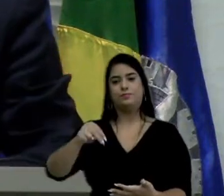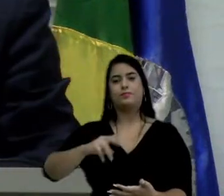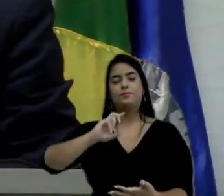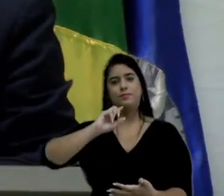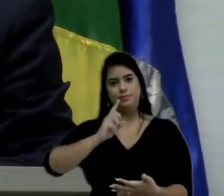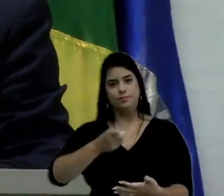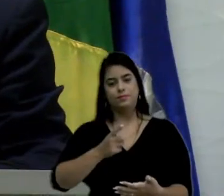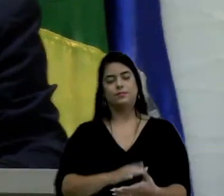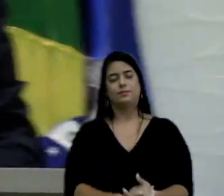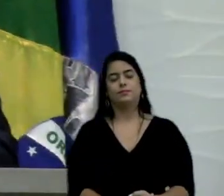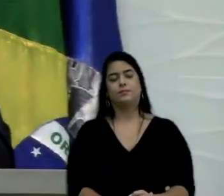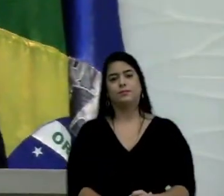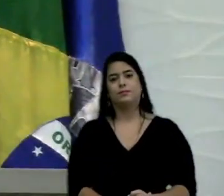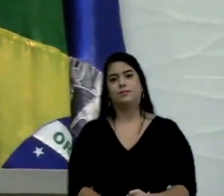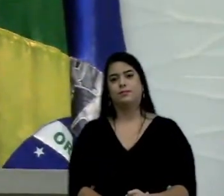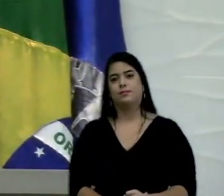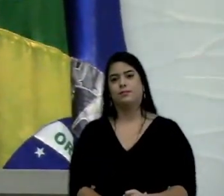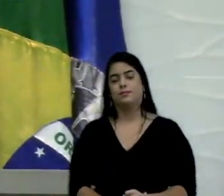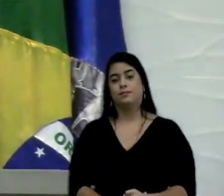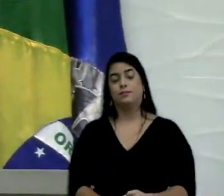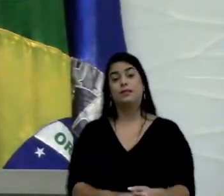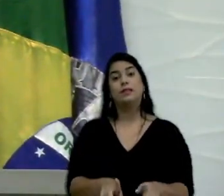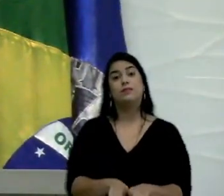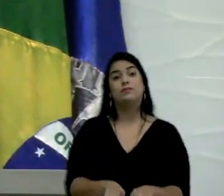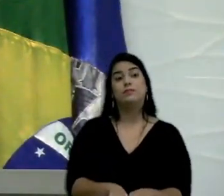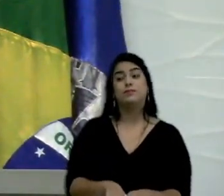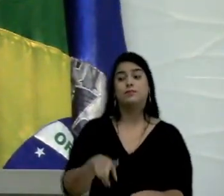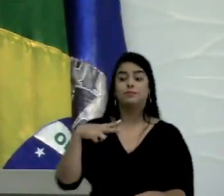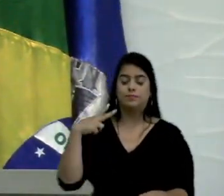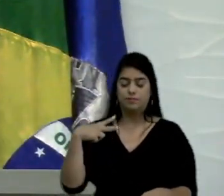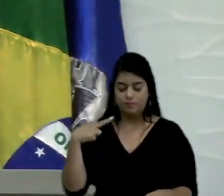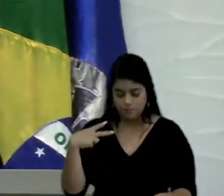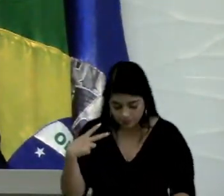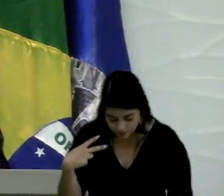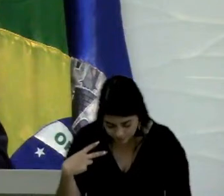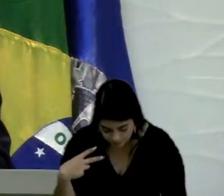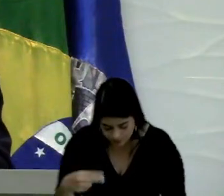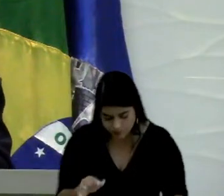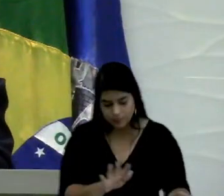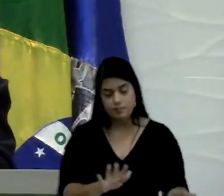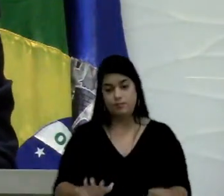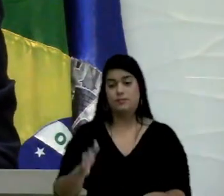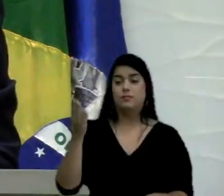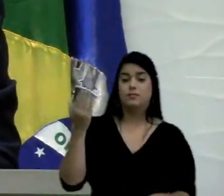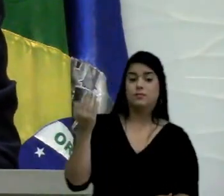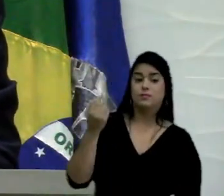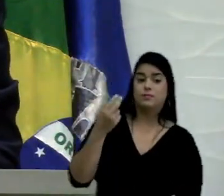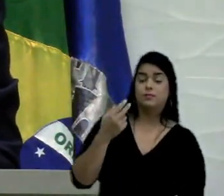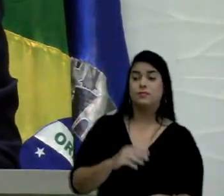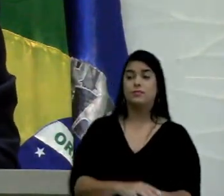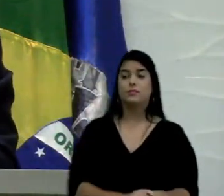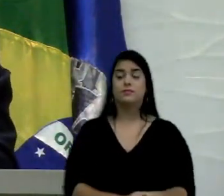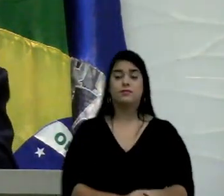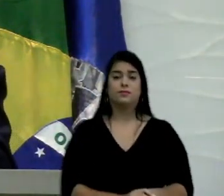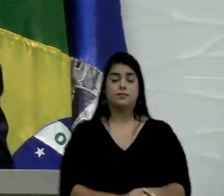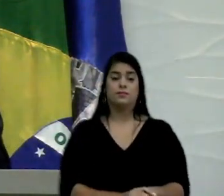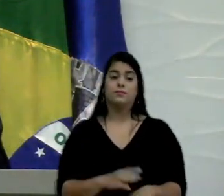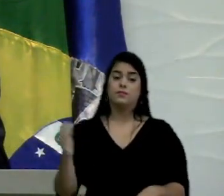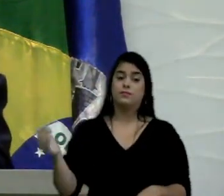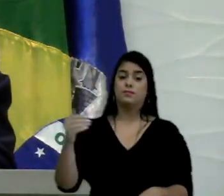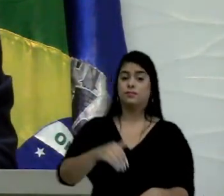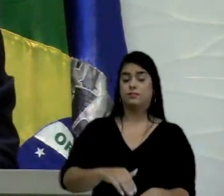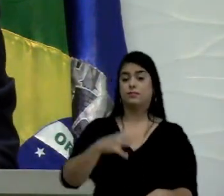indicação e por incidência vereadora eu tava a semana passada viu Presidente vindo de Belo